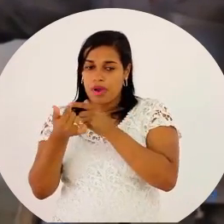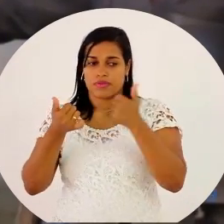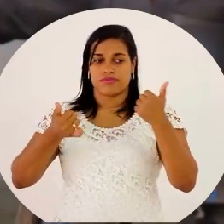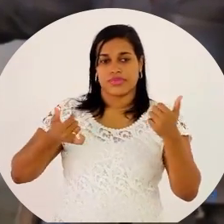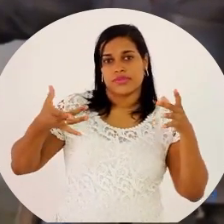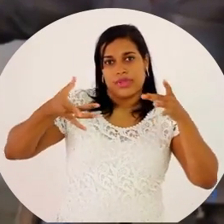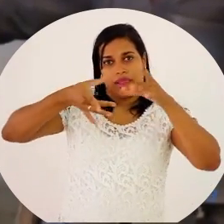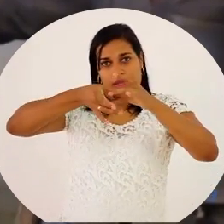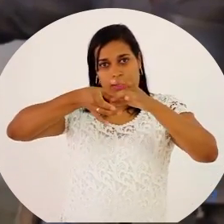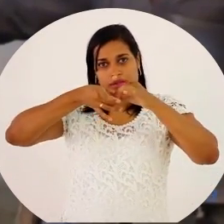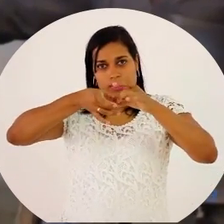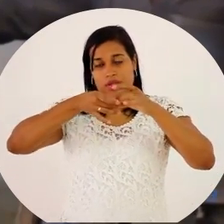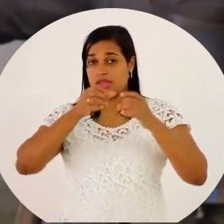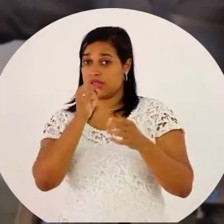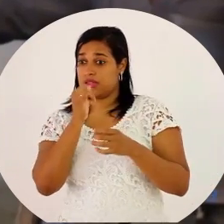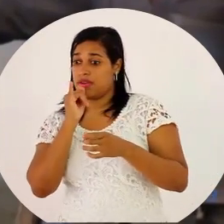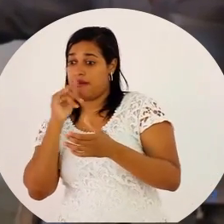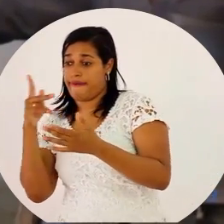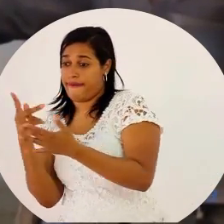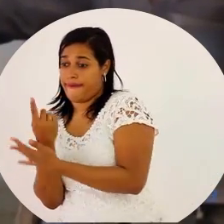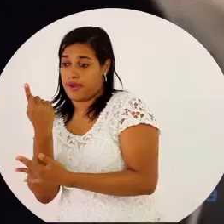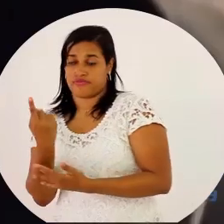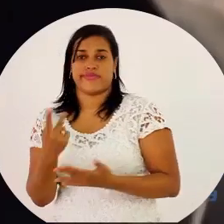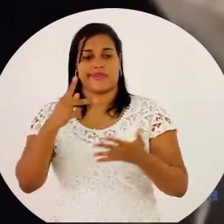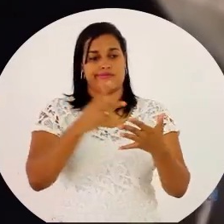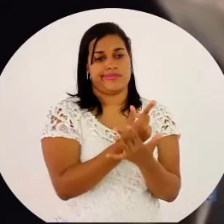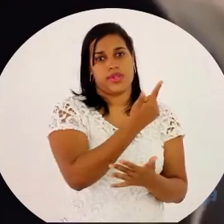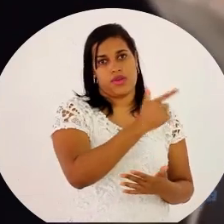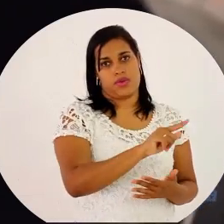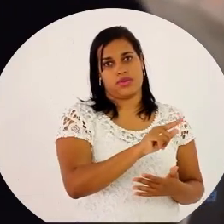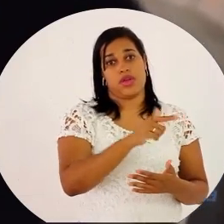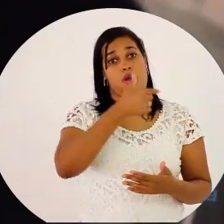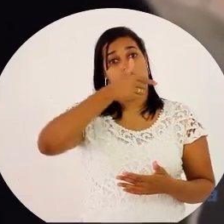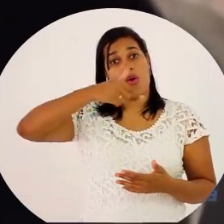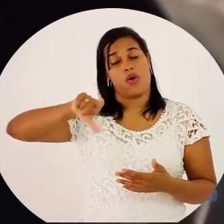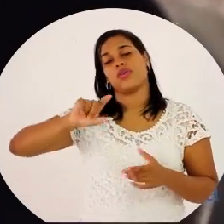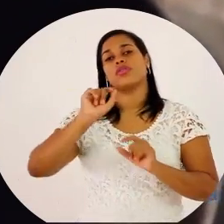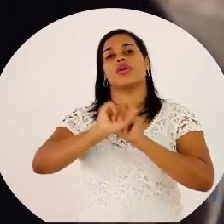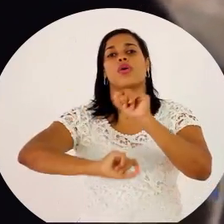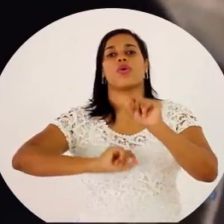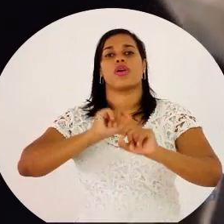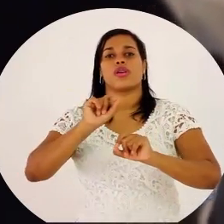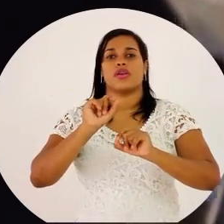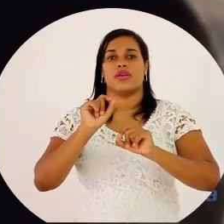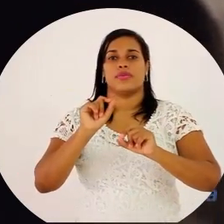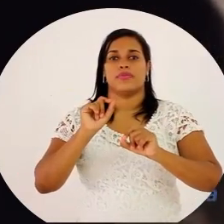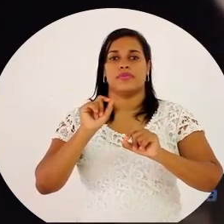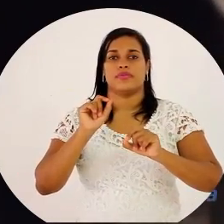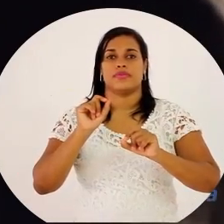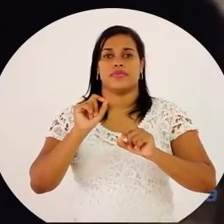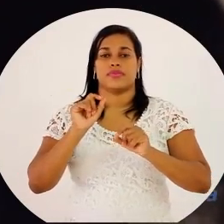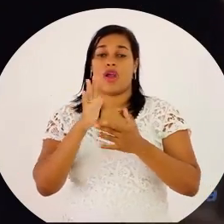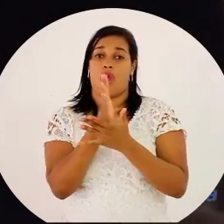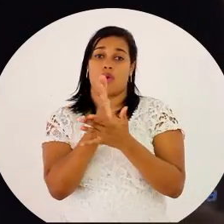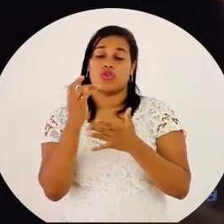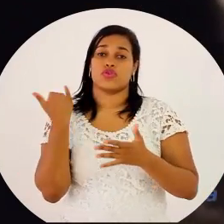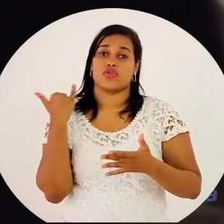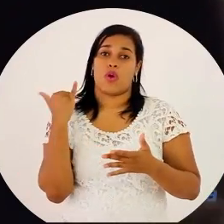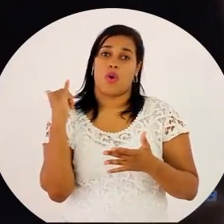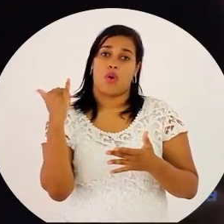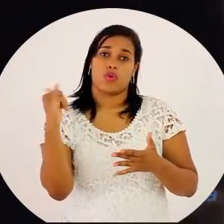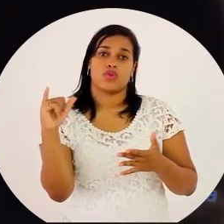falha numa, você vai falhar em todo o processo. A próxima etapa seria justamente a etapa de medidas de controle,